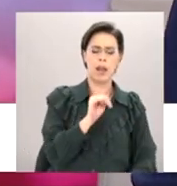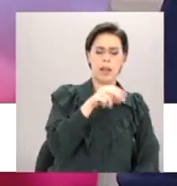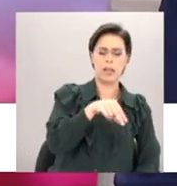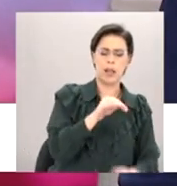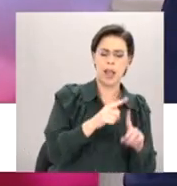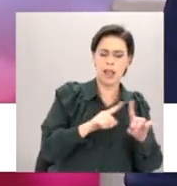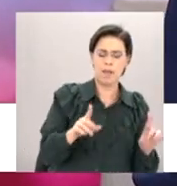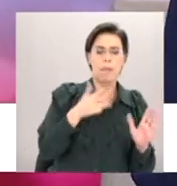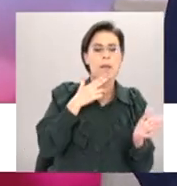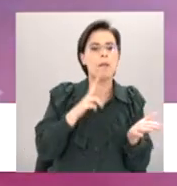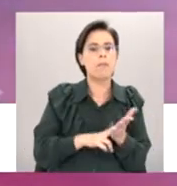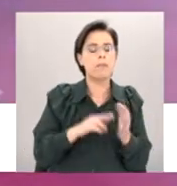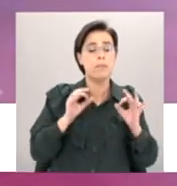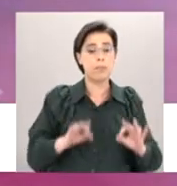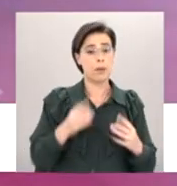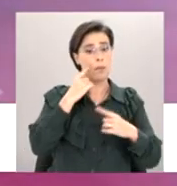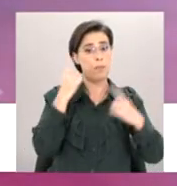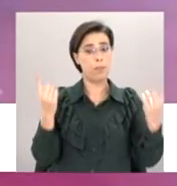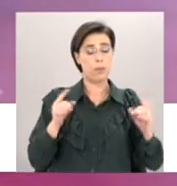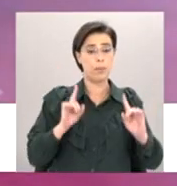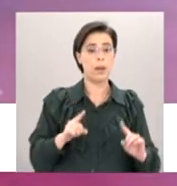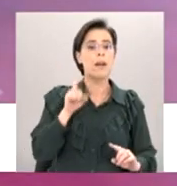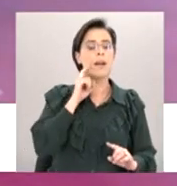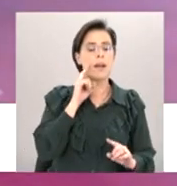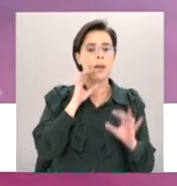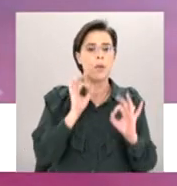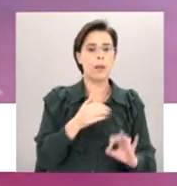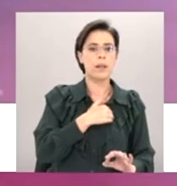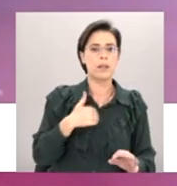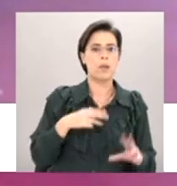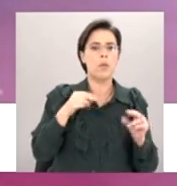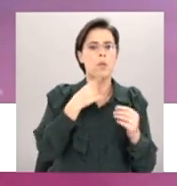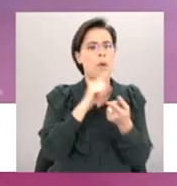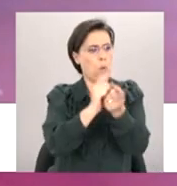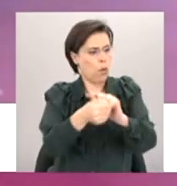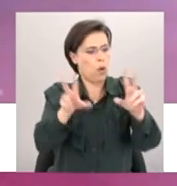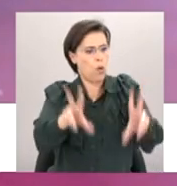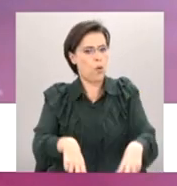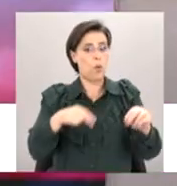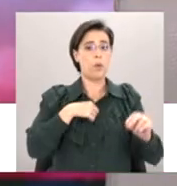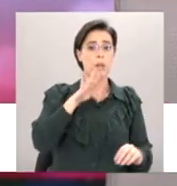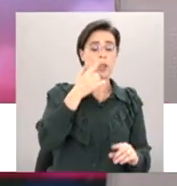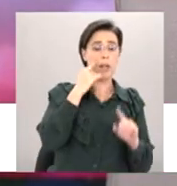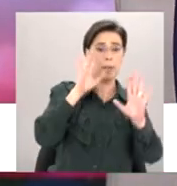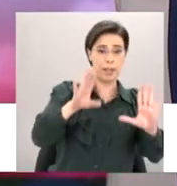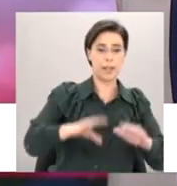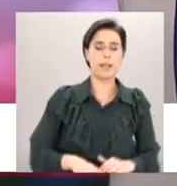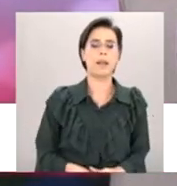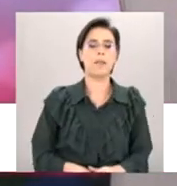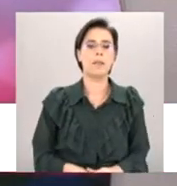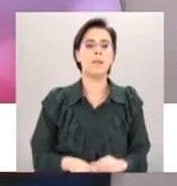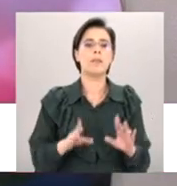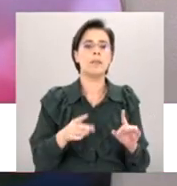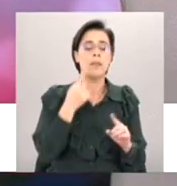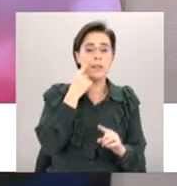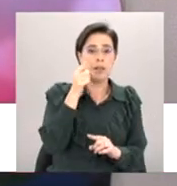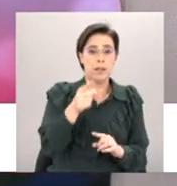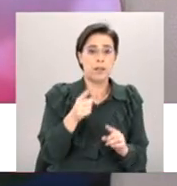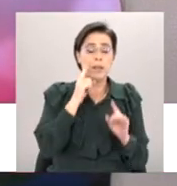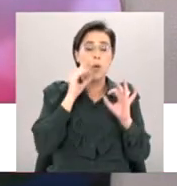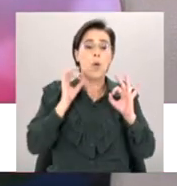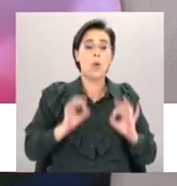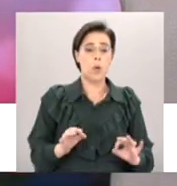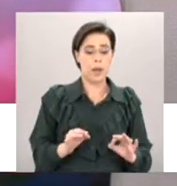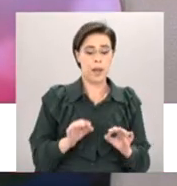SNS mas na verdade são sistemas públicos de garantia de cuidados que são temos o controle chame atenção para o seguinte Vá ver com